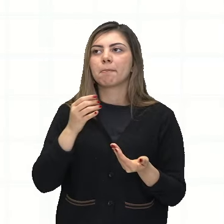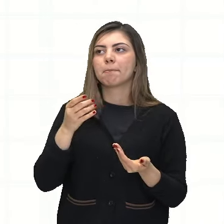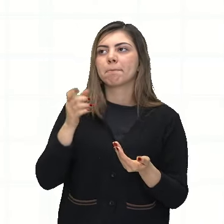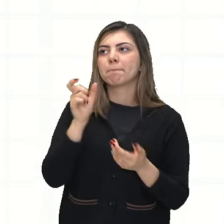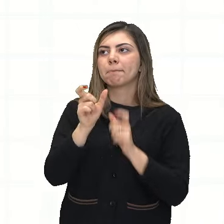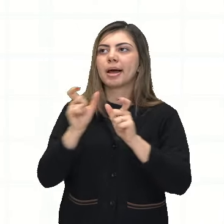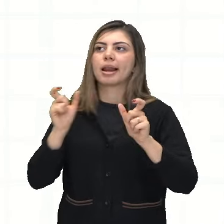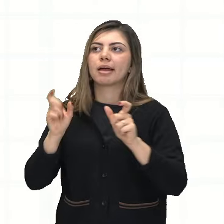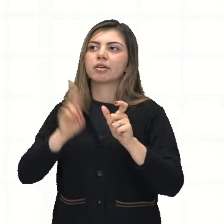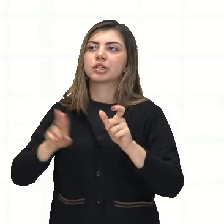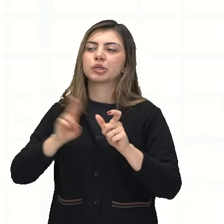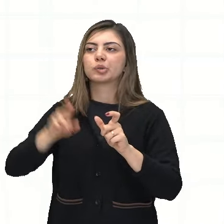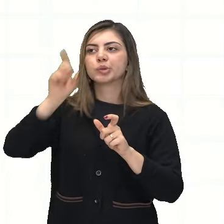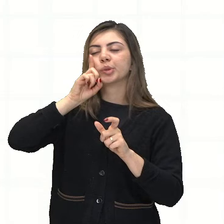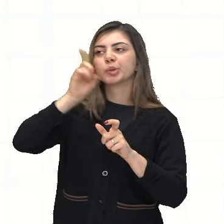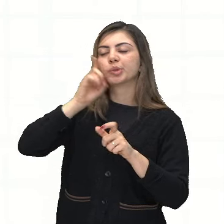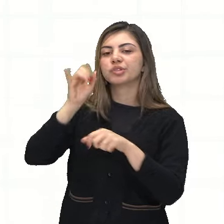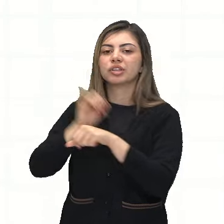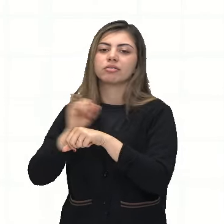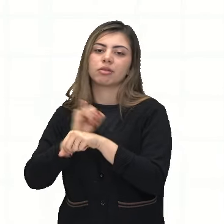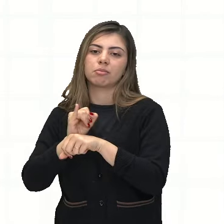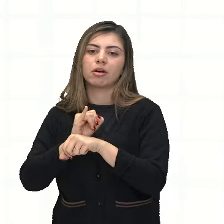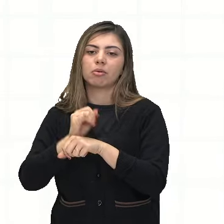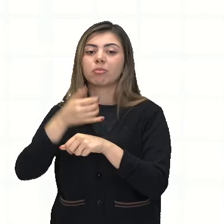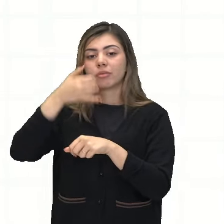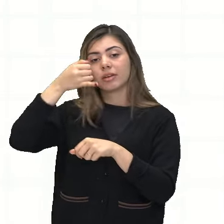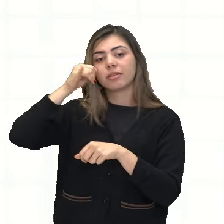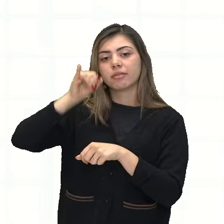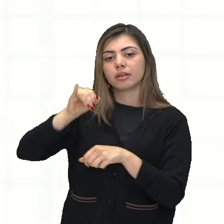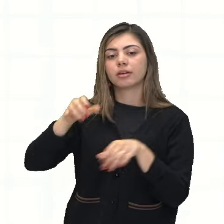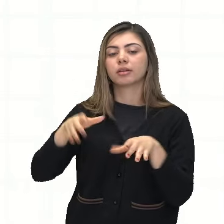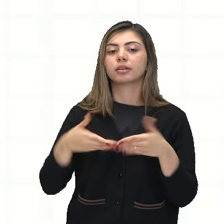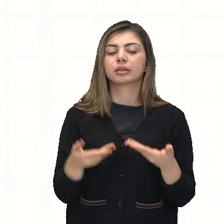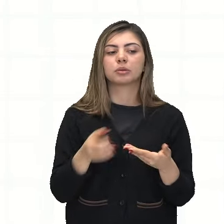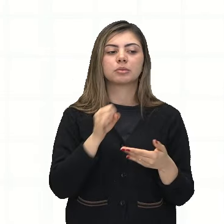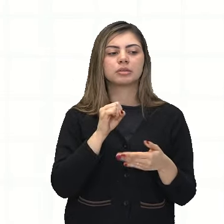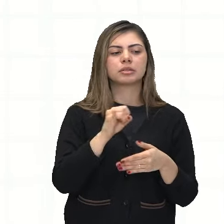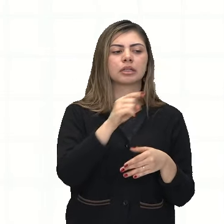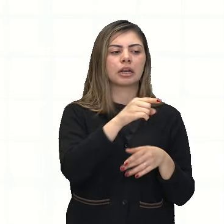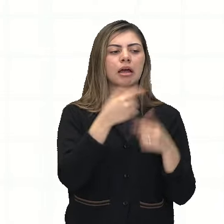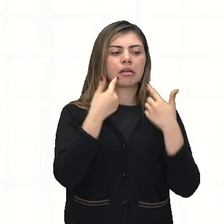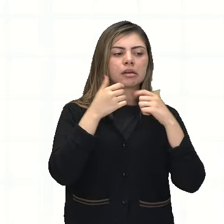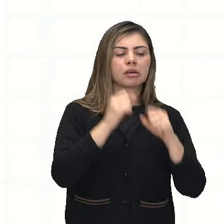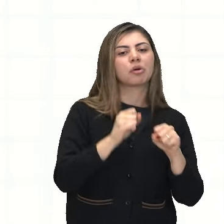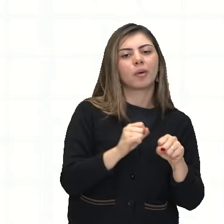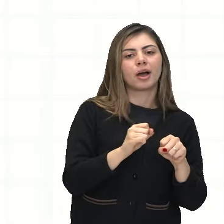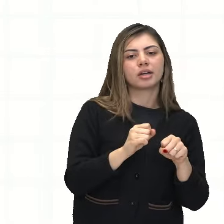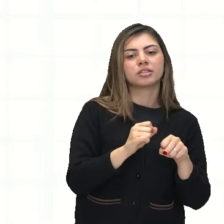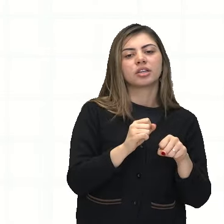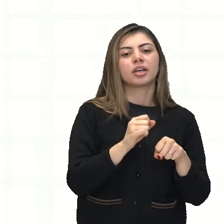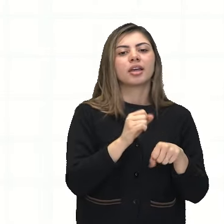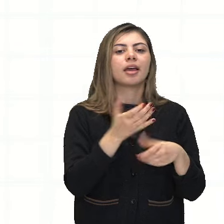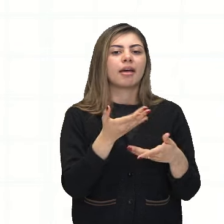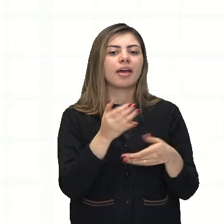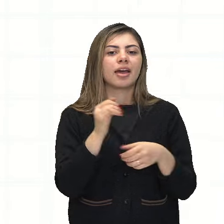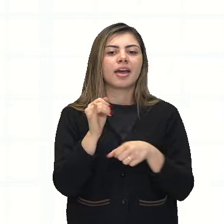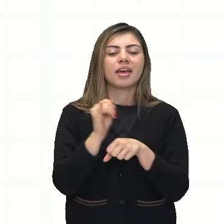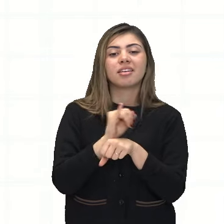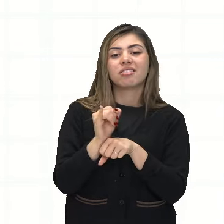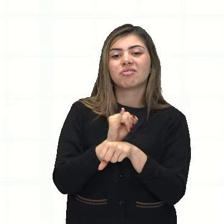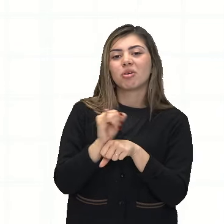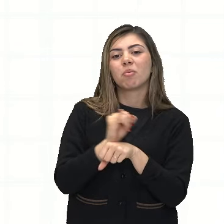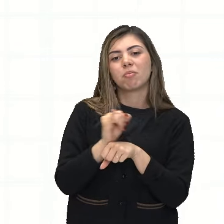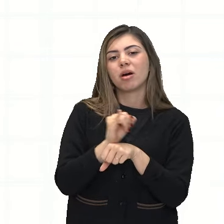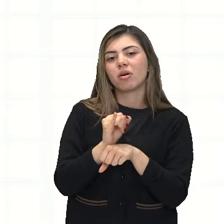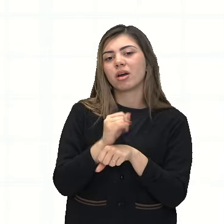linguagem do dia a dia e essa linguagem excessivamente informal pode transformar o texto pode perder eh pode